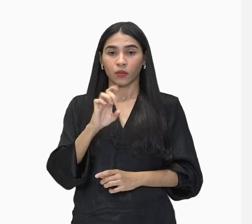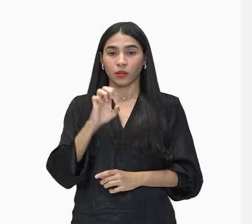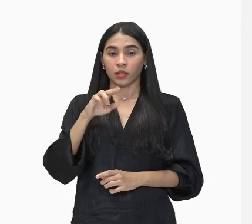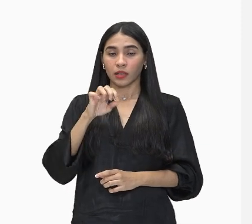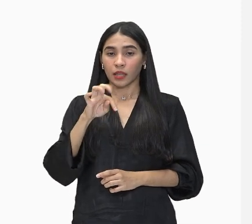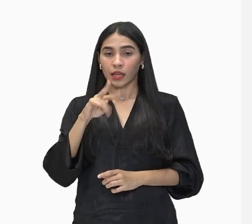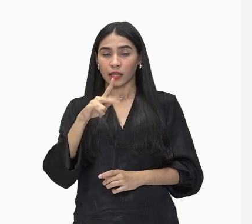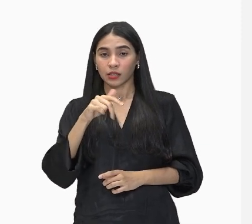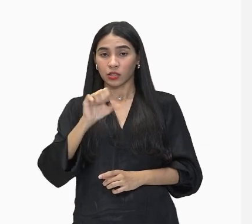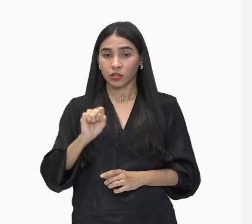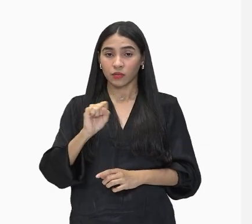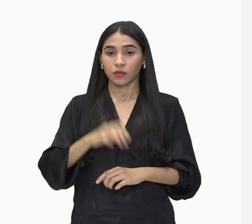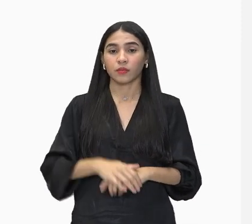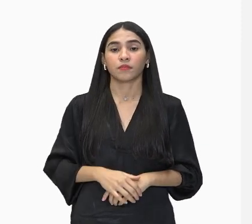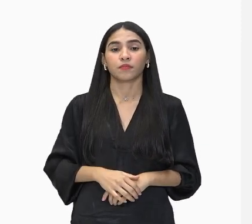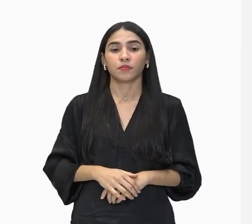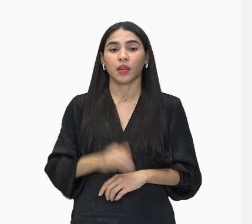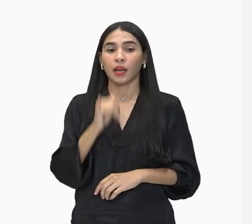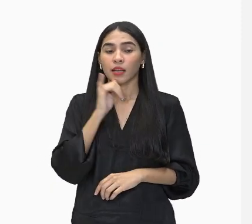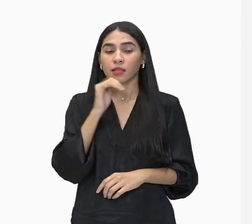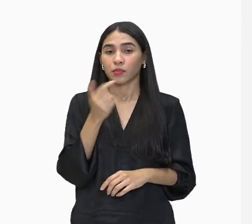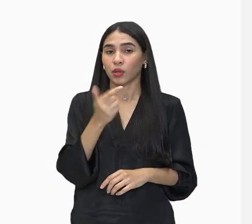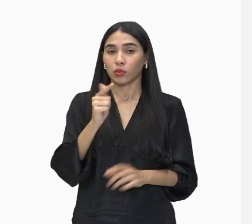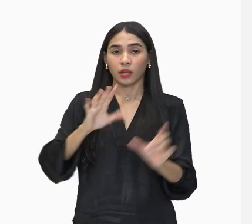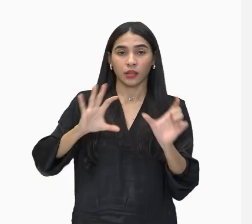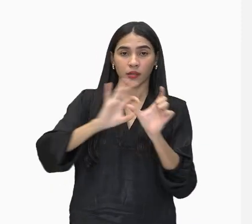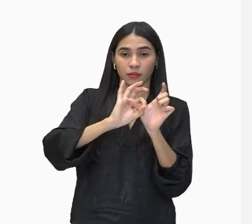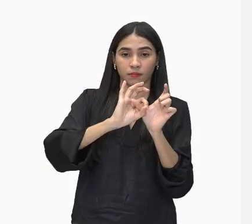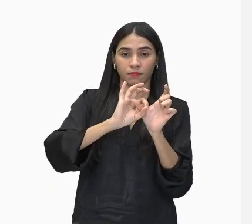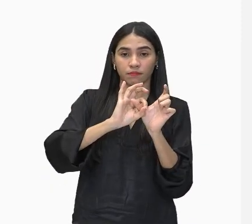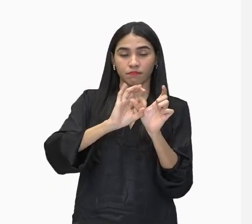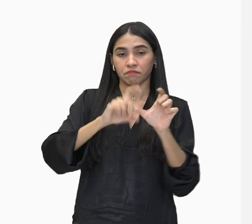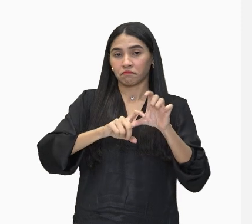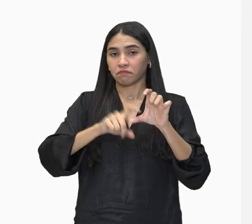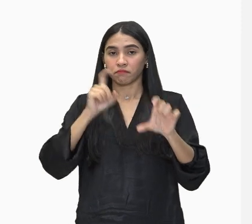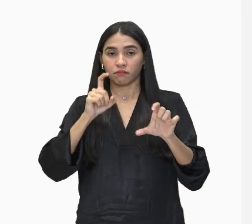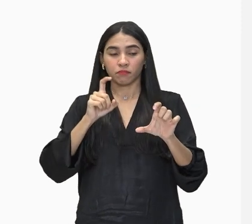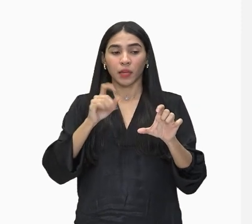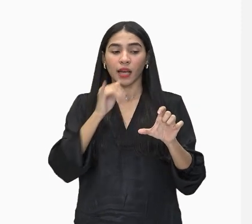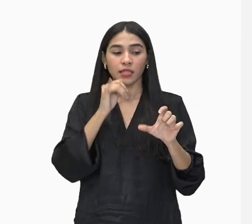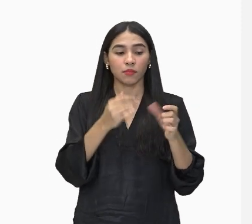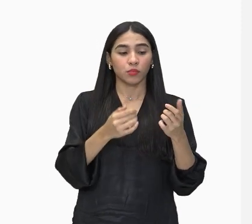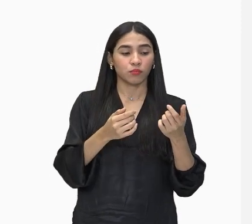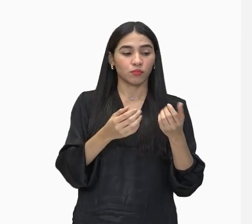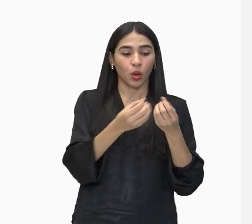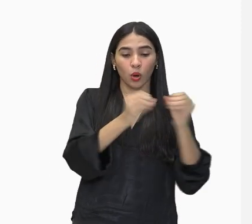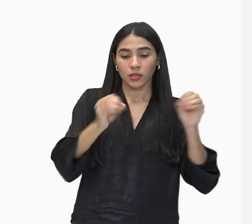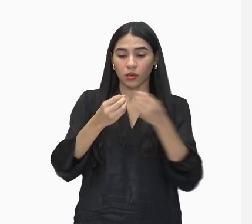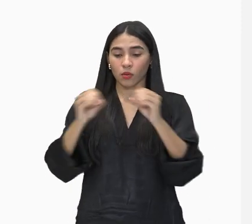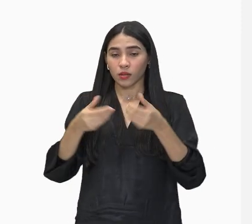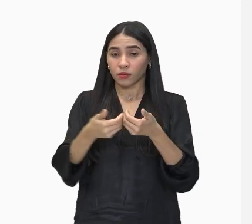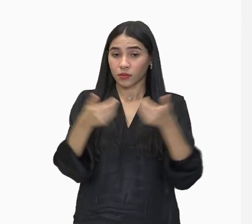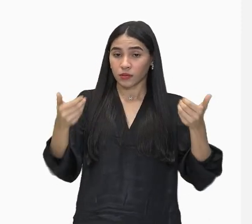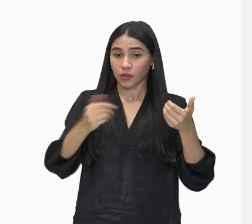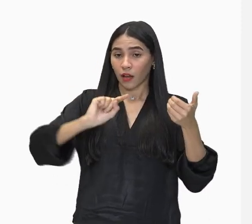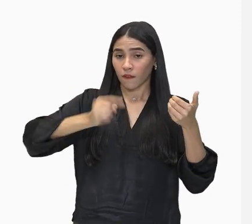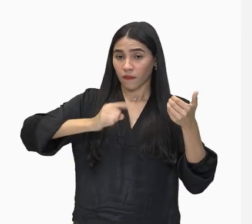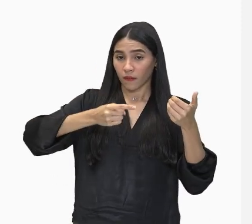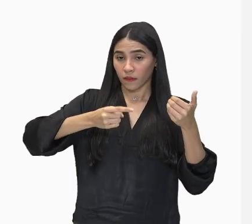simplesmente justapostas, isto é, sem conectivos. Elas são colocadas ali uma ao lado da outra, separadas apenas por